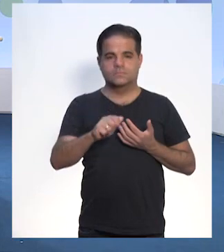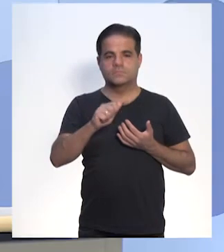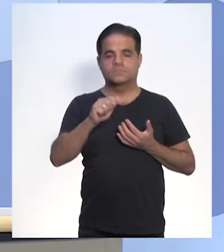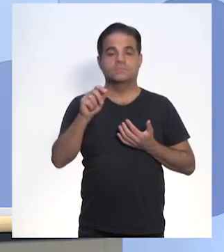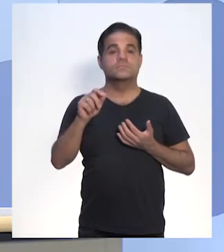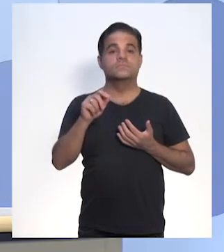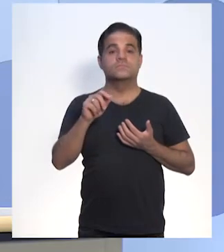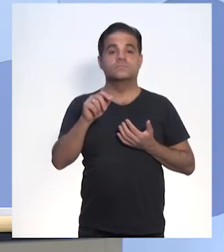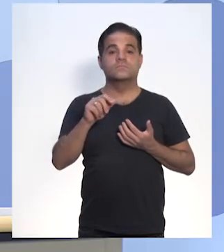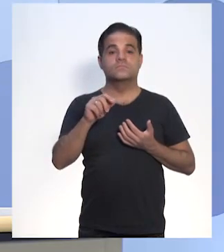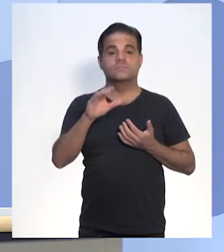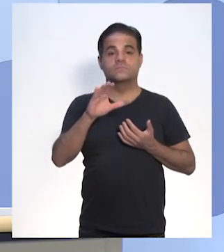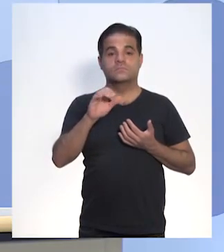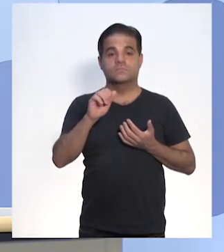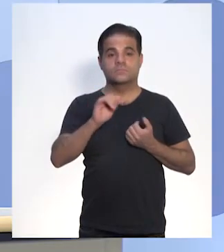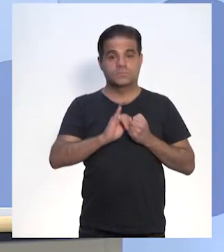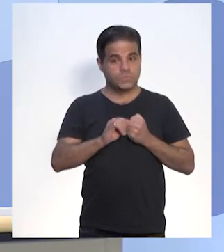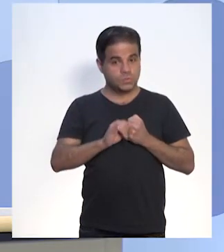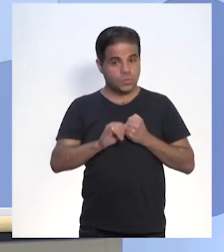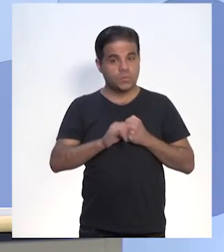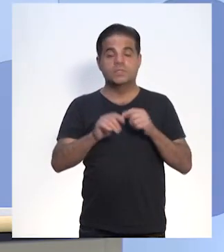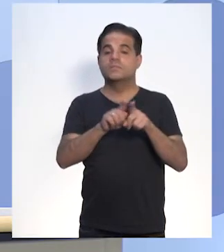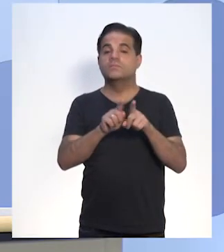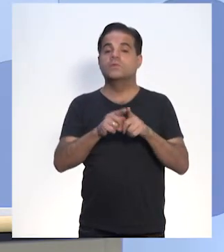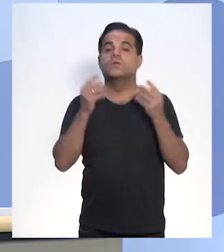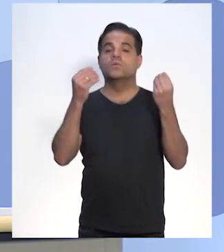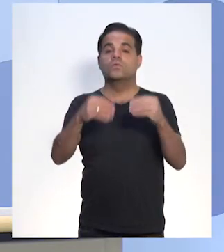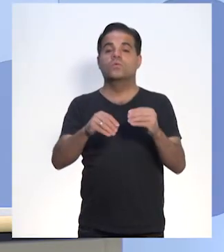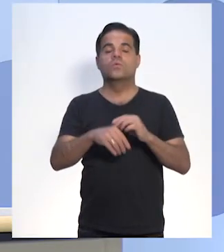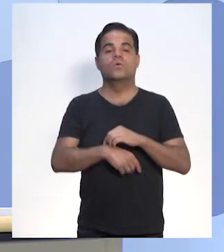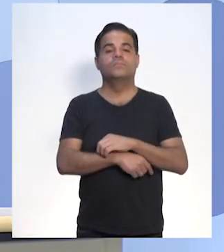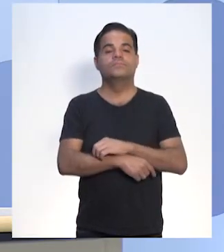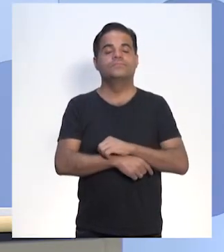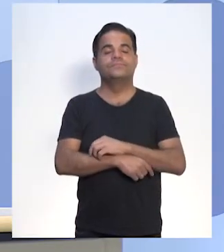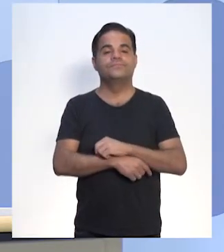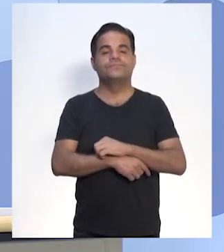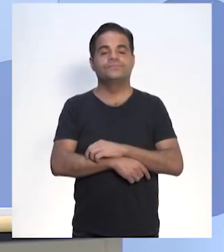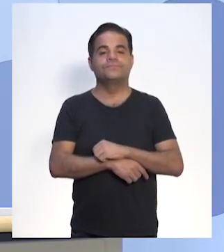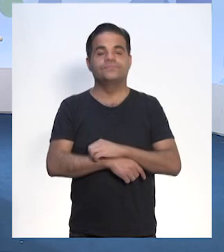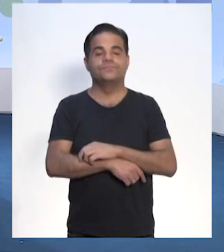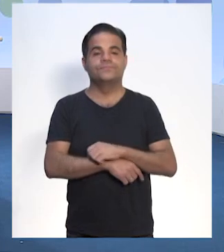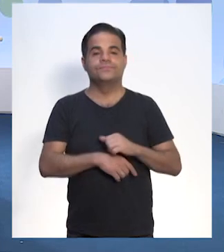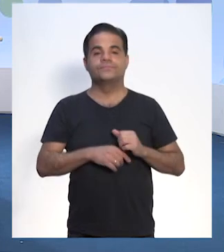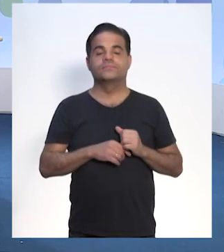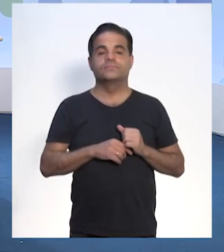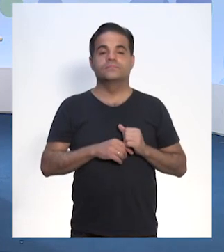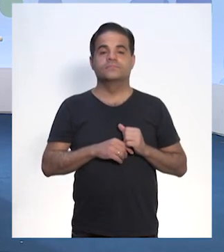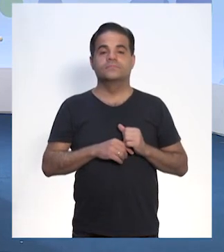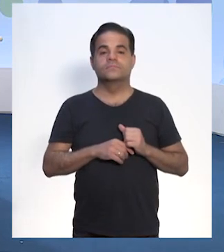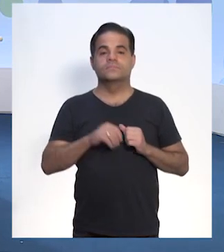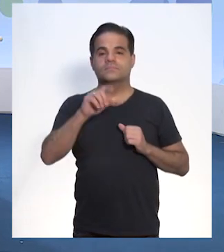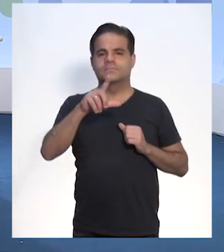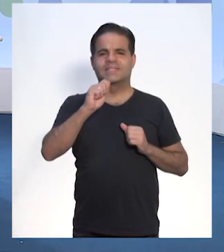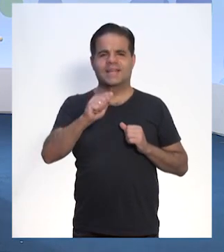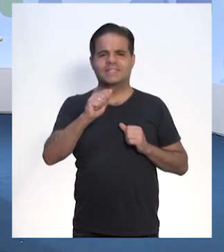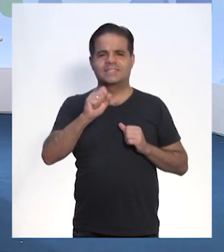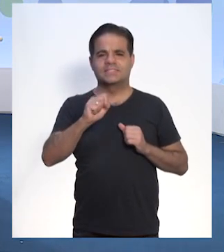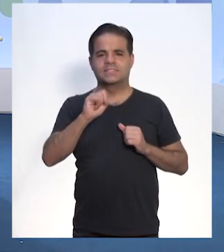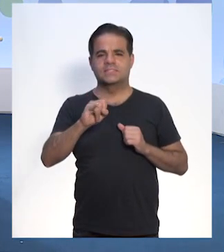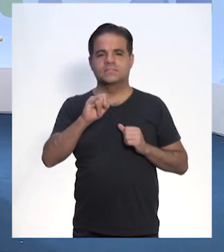respondeu crônica. E aí, acho que bastou, porque a única que tem